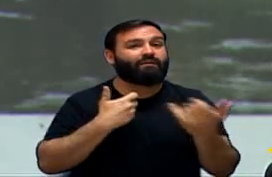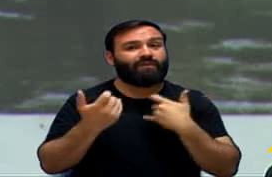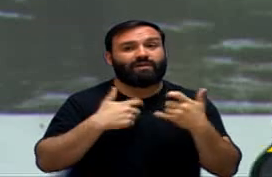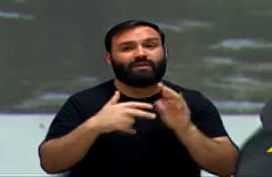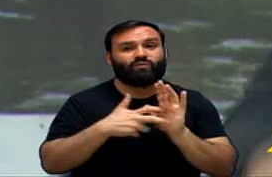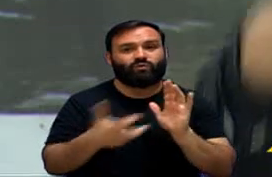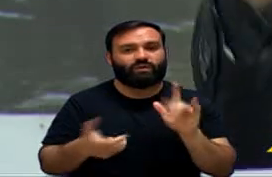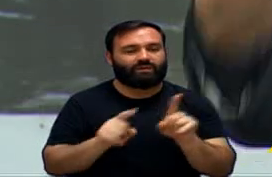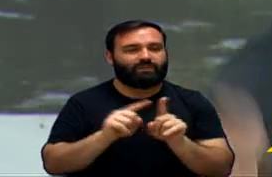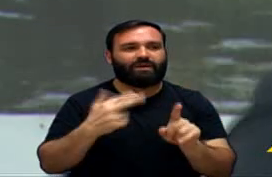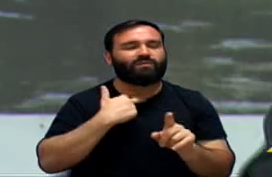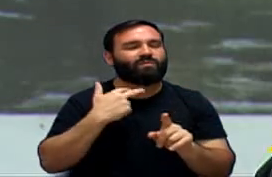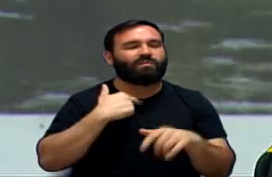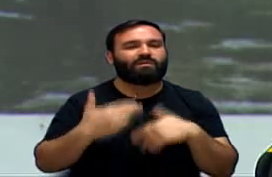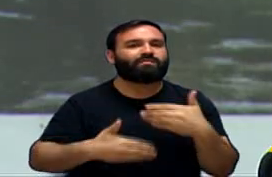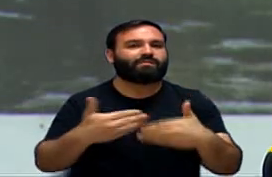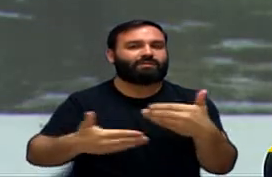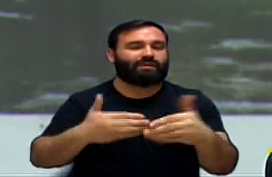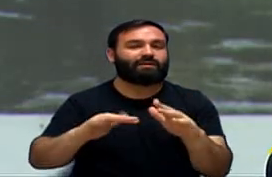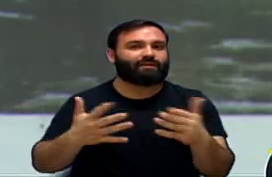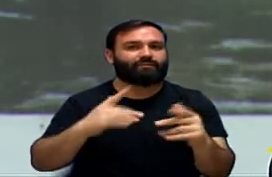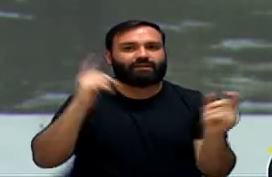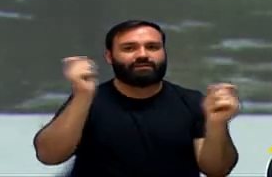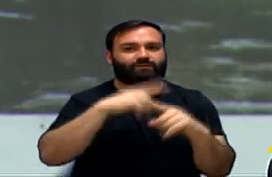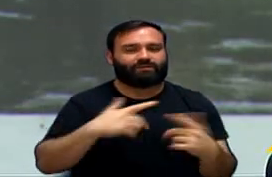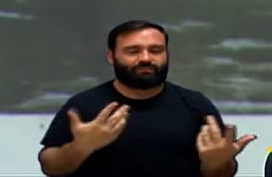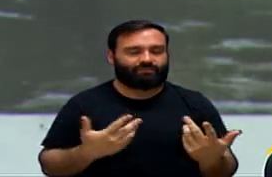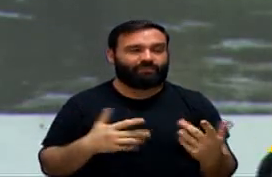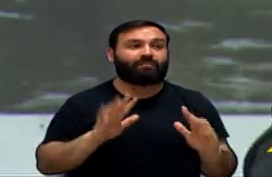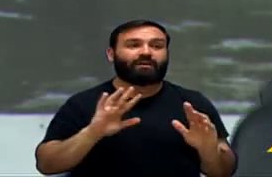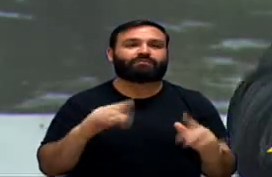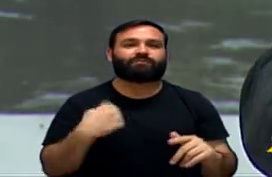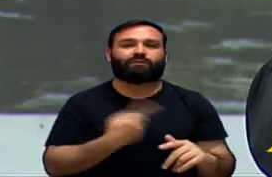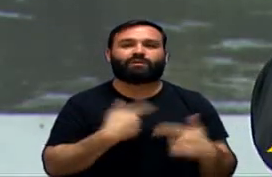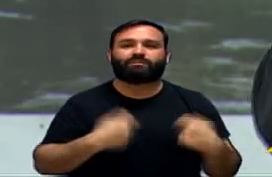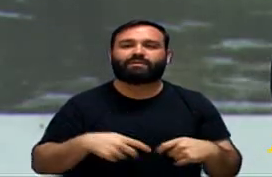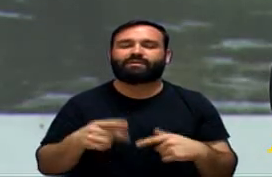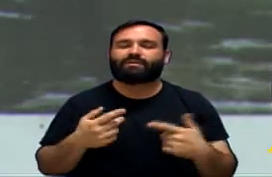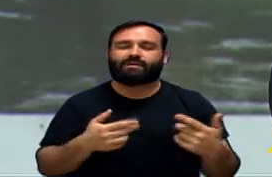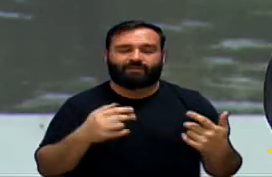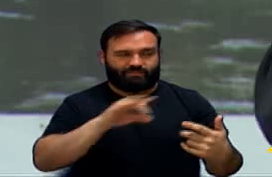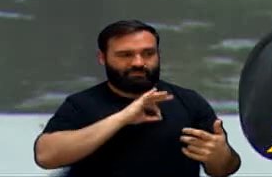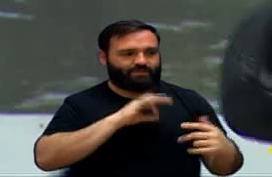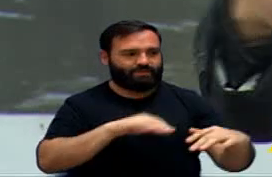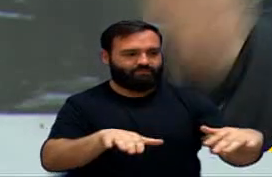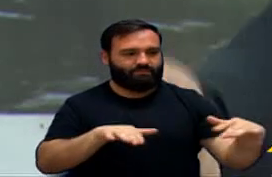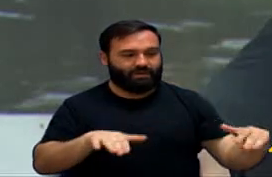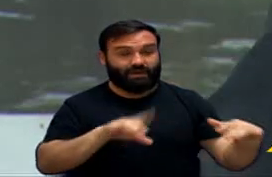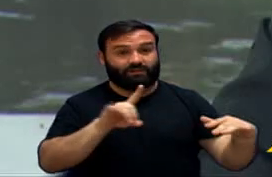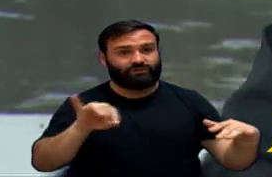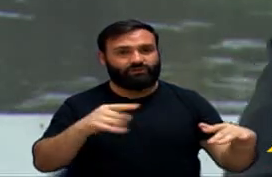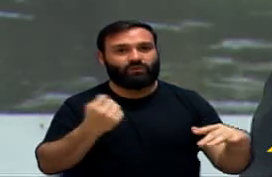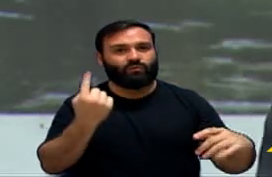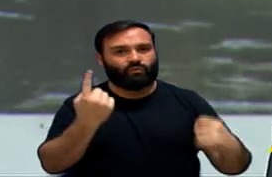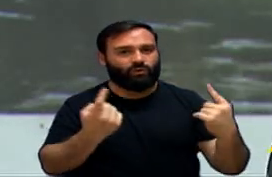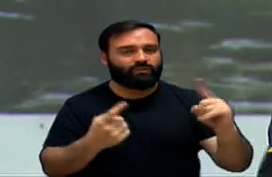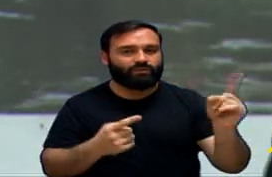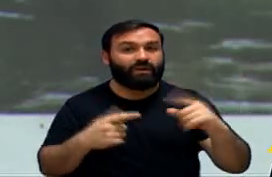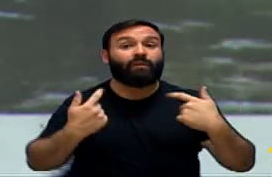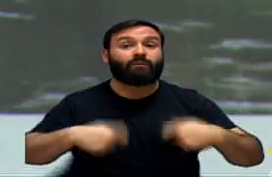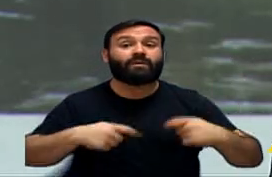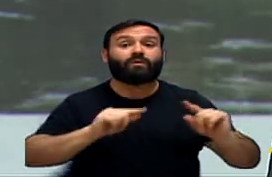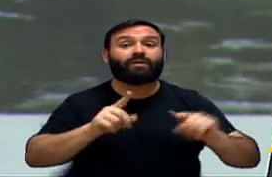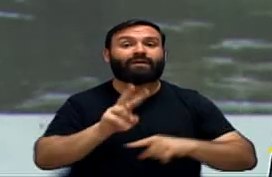inconstitucional que não pode ir pra frente então fica difícil mas nós precisamos não de uma blitz pontual em dias específicos nós precisamos